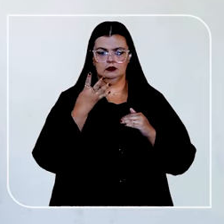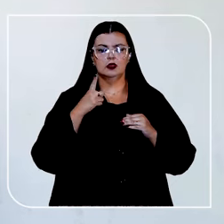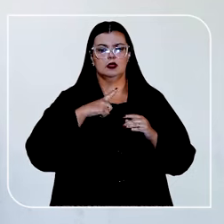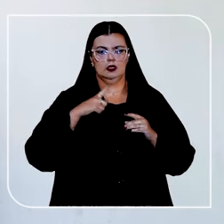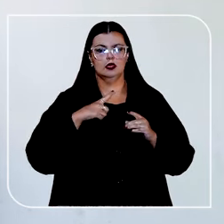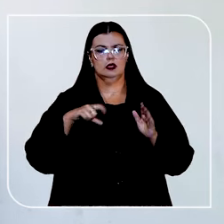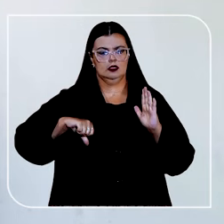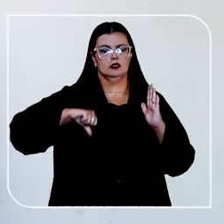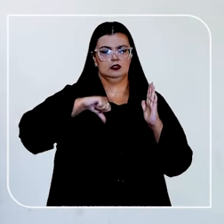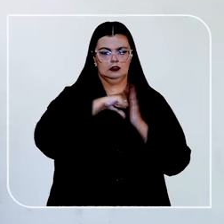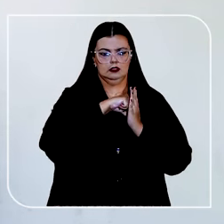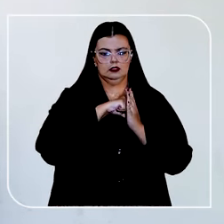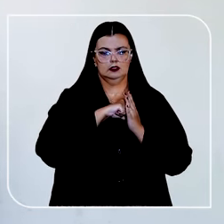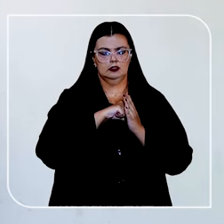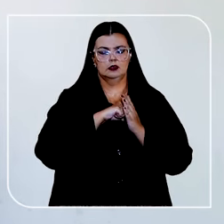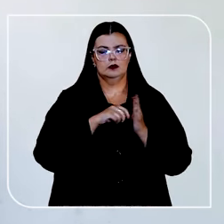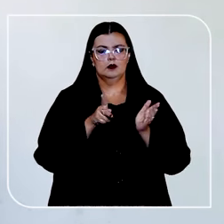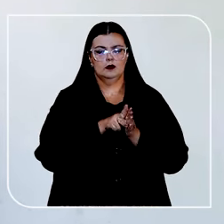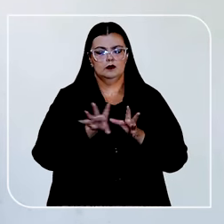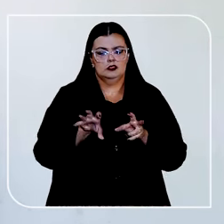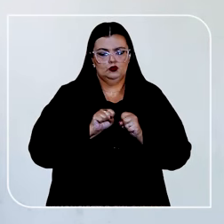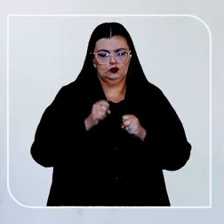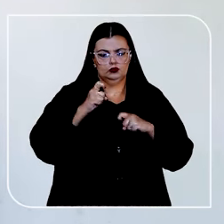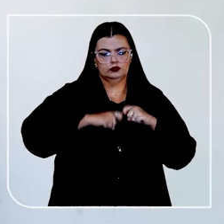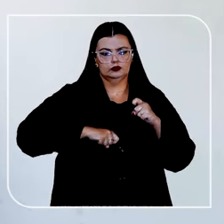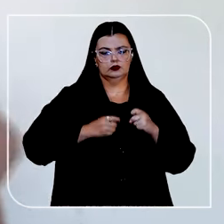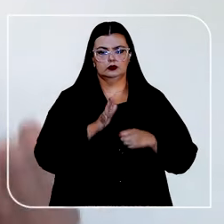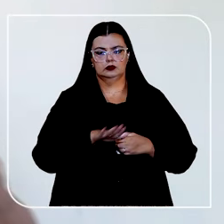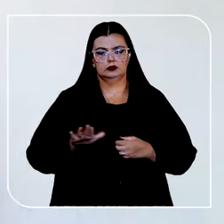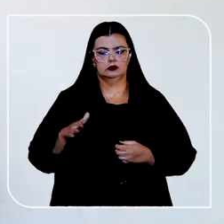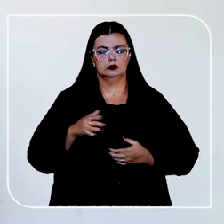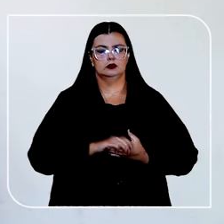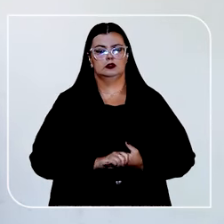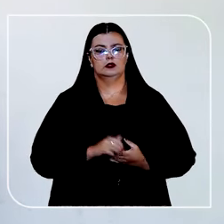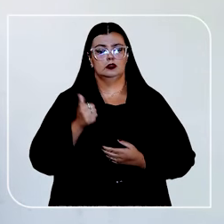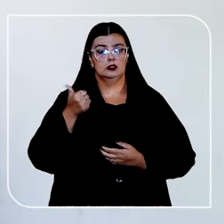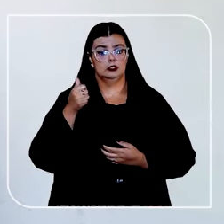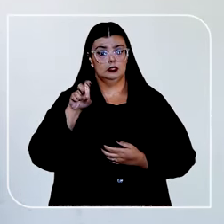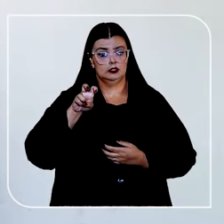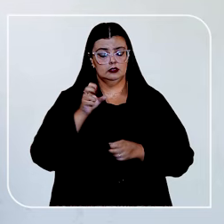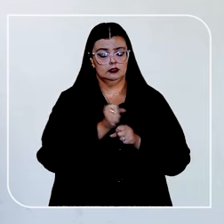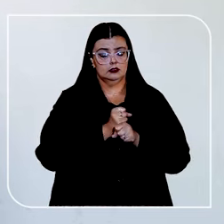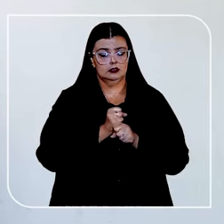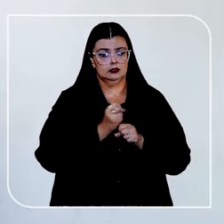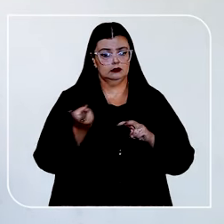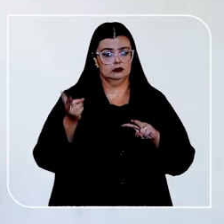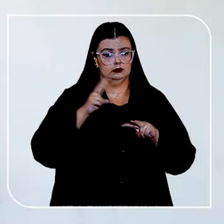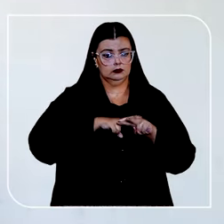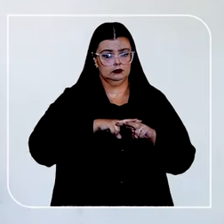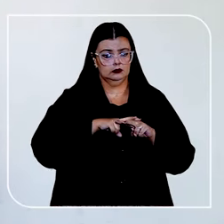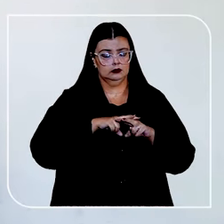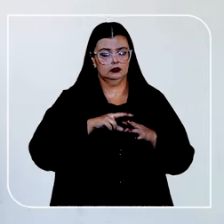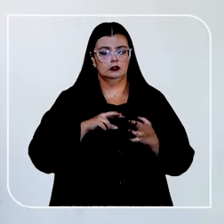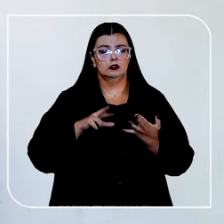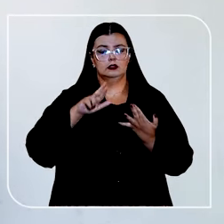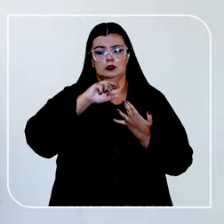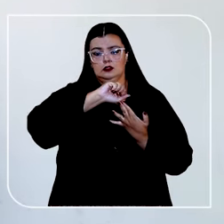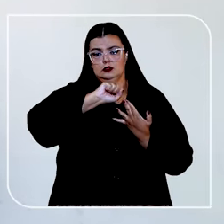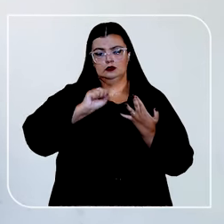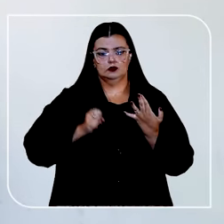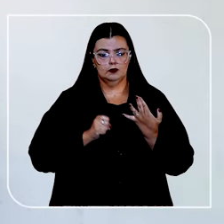o crime de estupro de vulnerável com pena que varia de 8 a 15 anos de reclusão a súmula